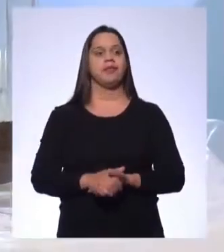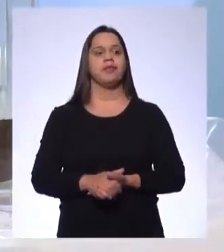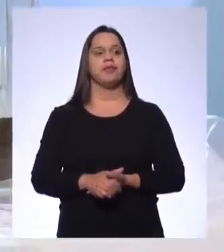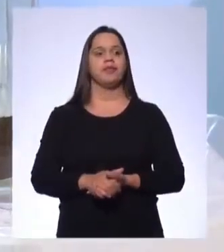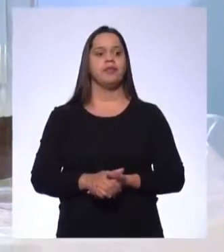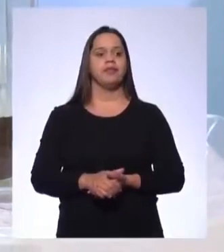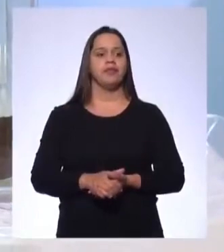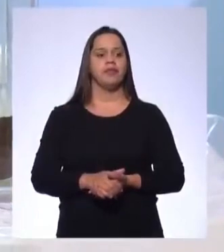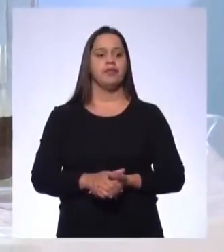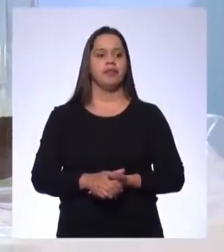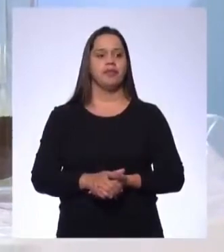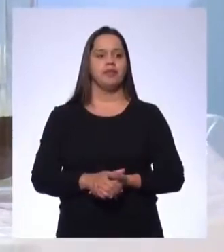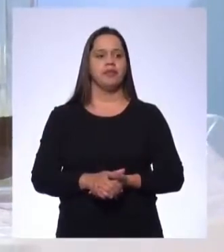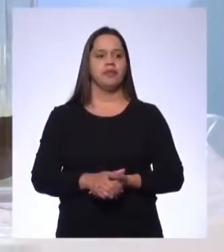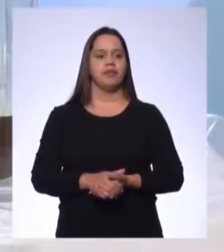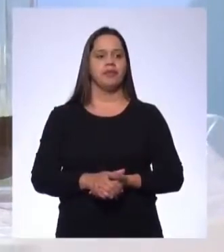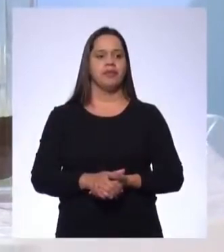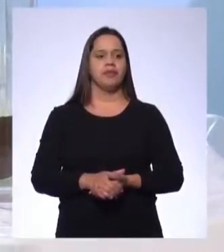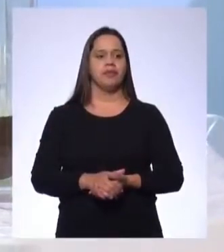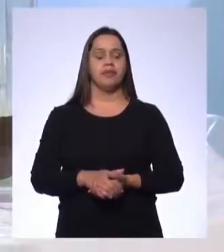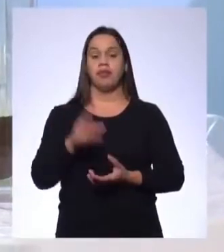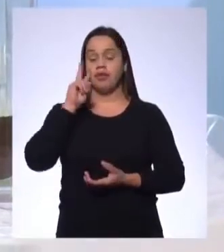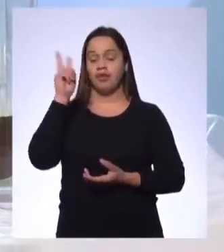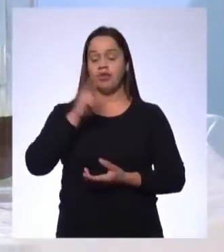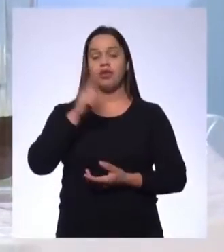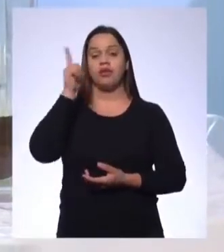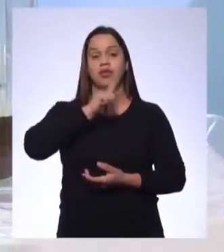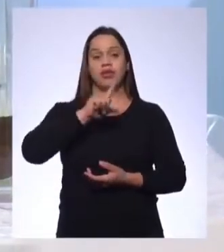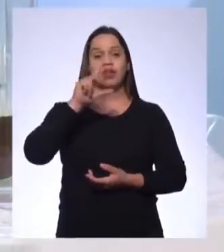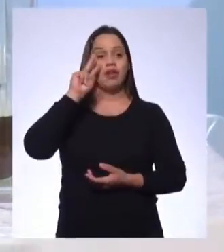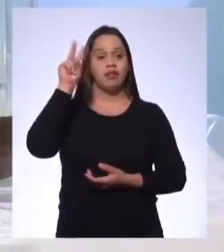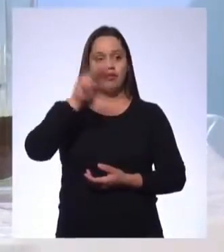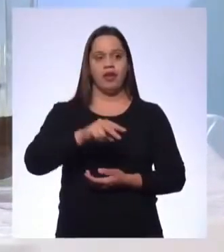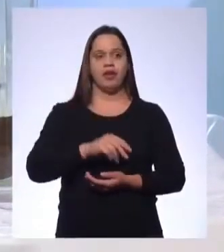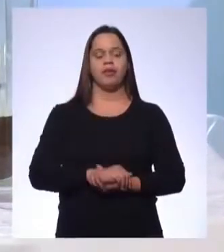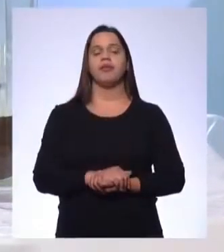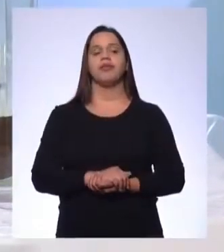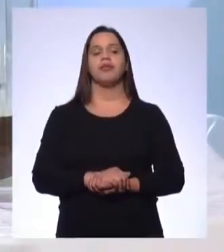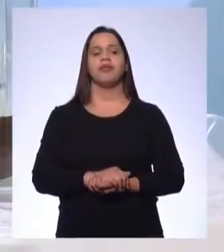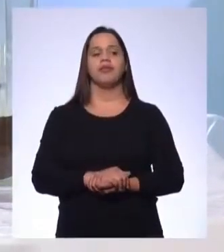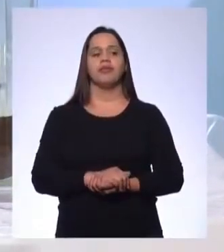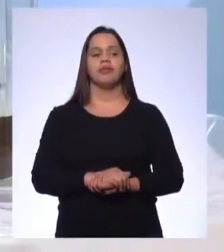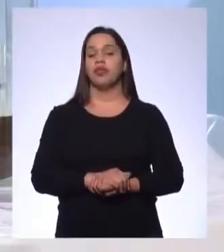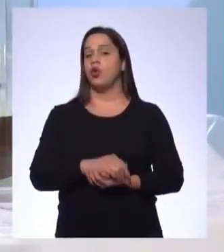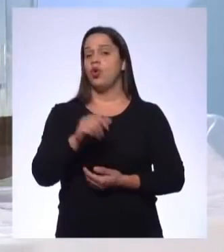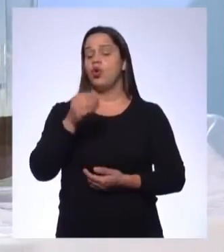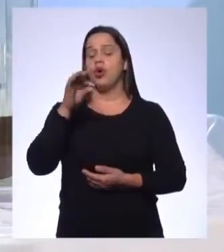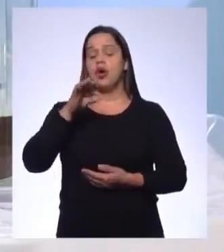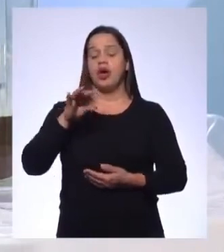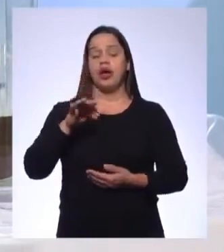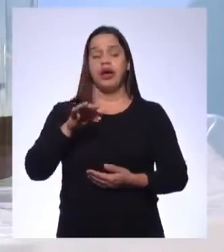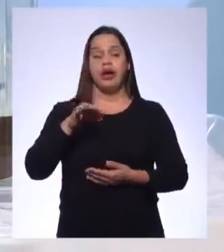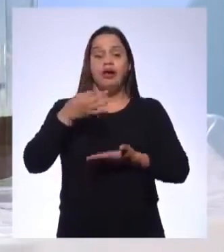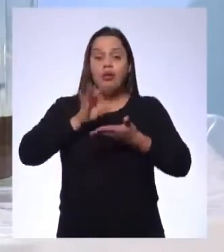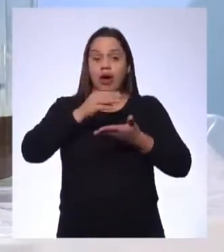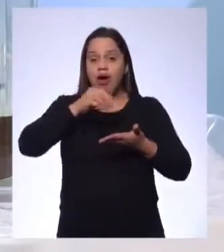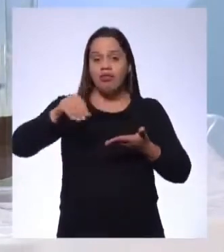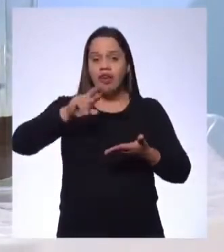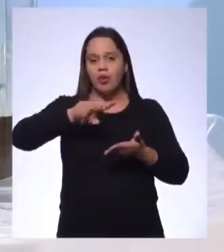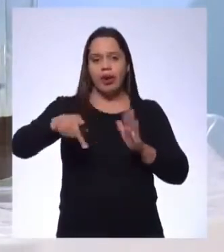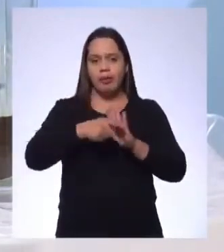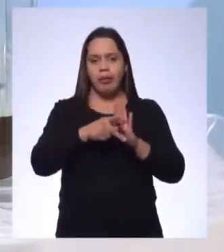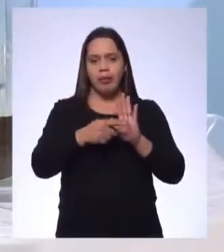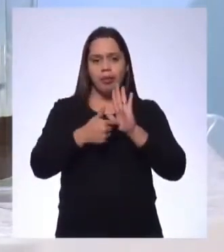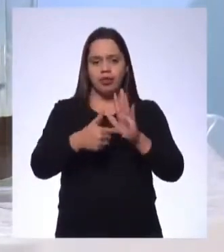Uma colher de café, para vocês poderem enxergar, tá? O café aqui, ele não tem nenhuma função, é só mesmo para vocês